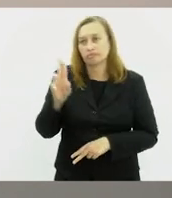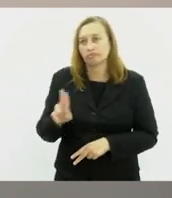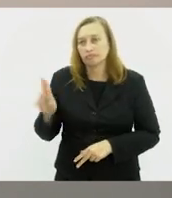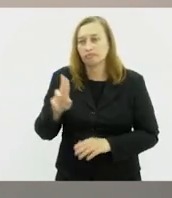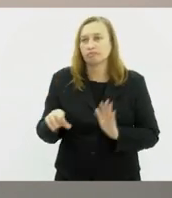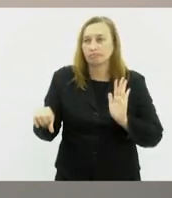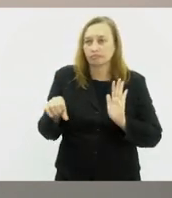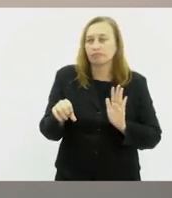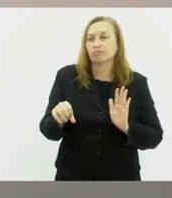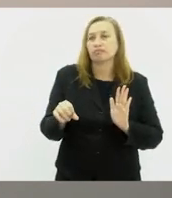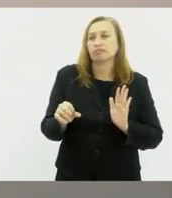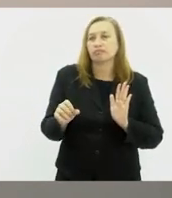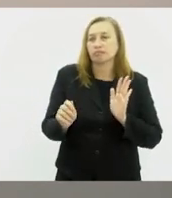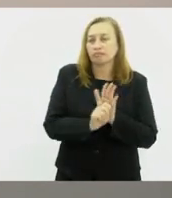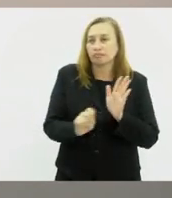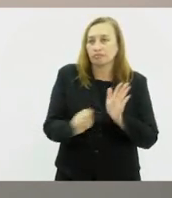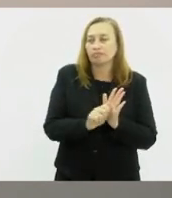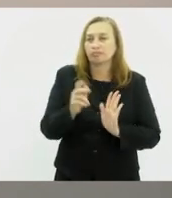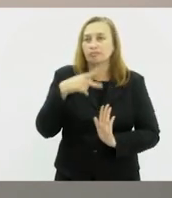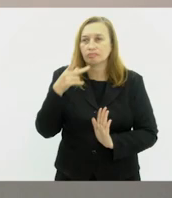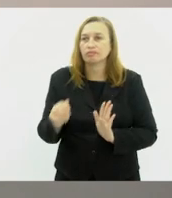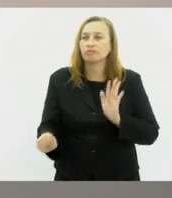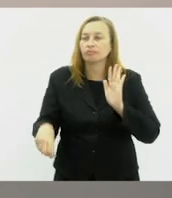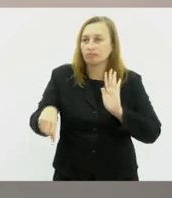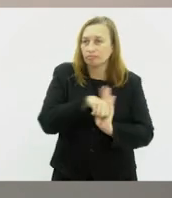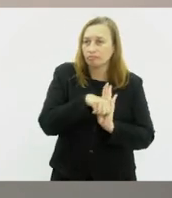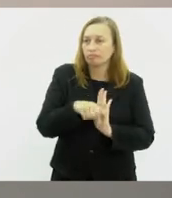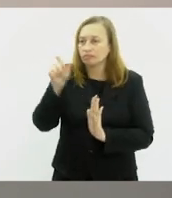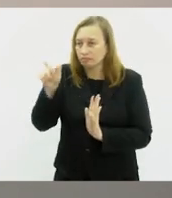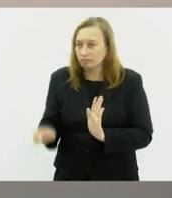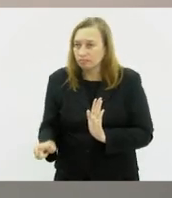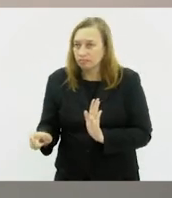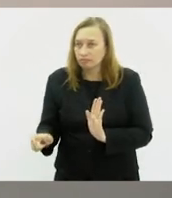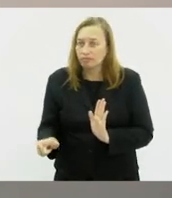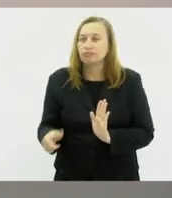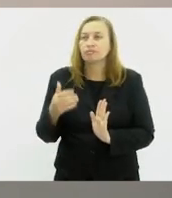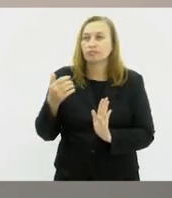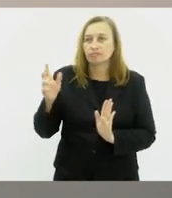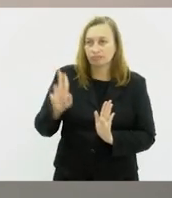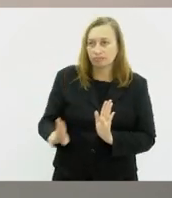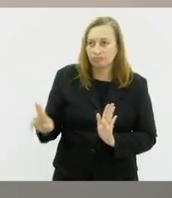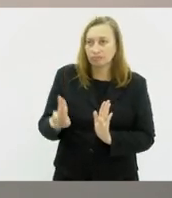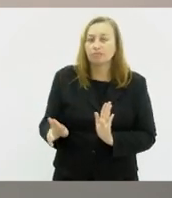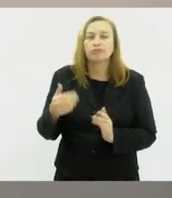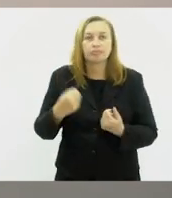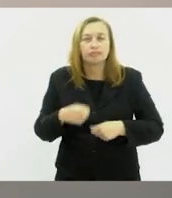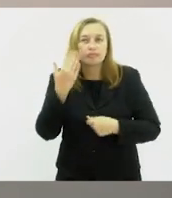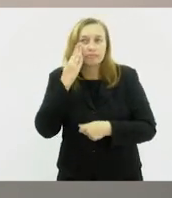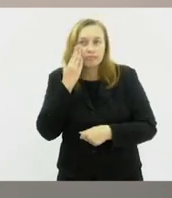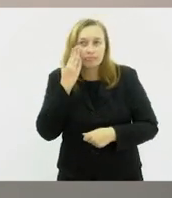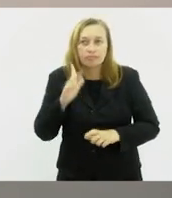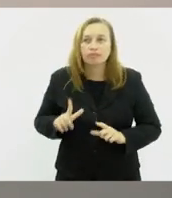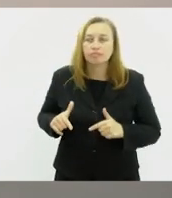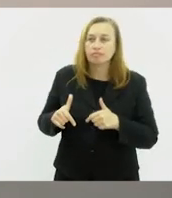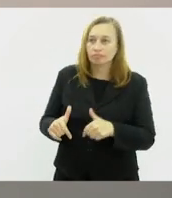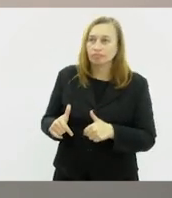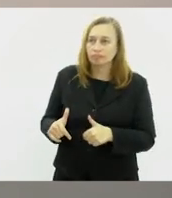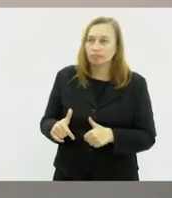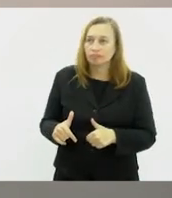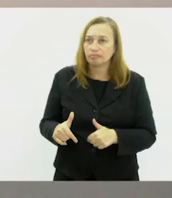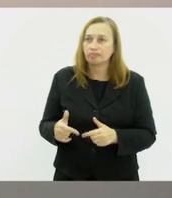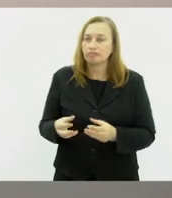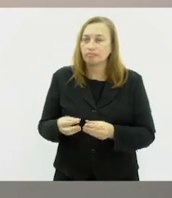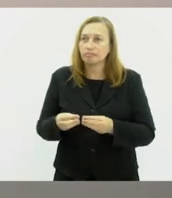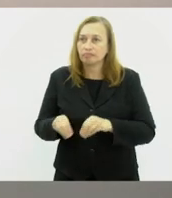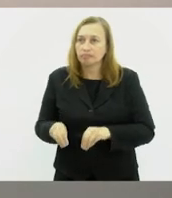então quando a gente tá falando de criminalização do usuário a gente precisa entender e precisa refletir sobre os efeitos que vai recair